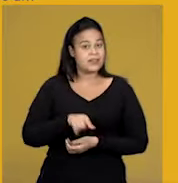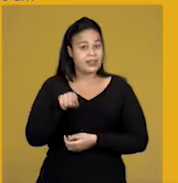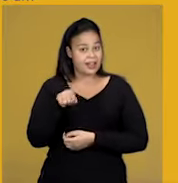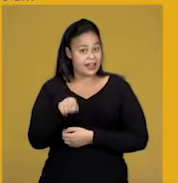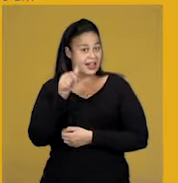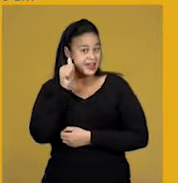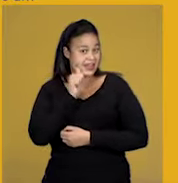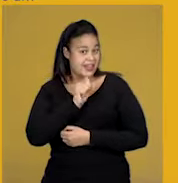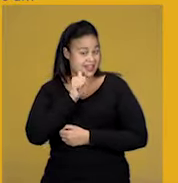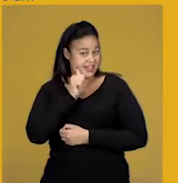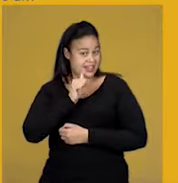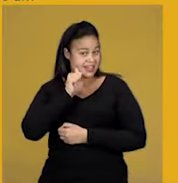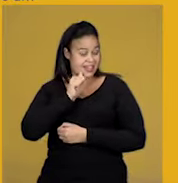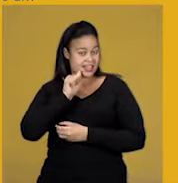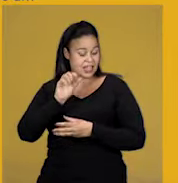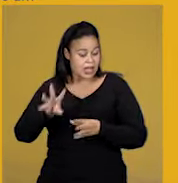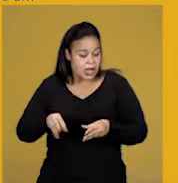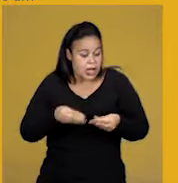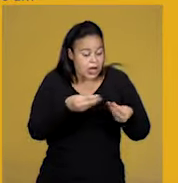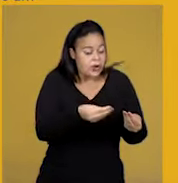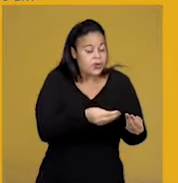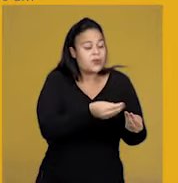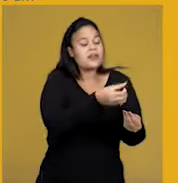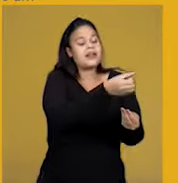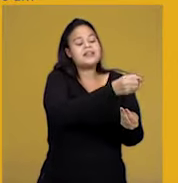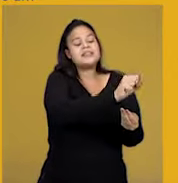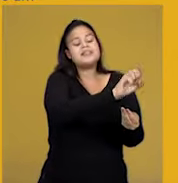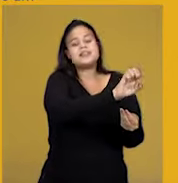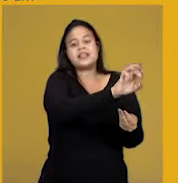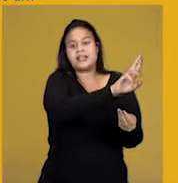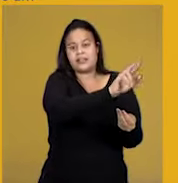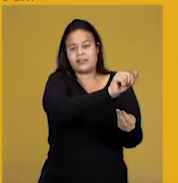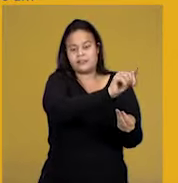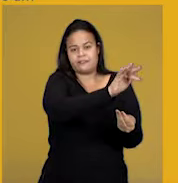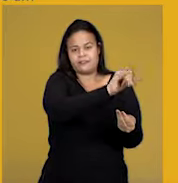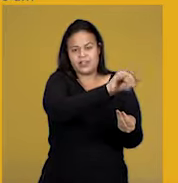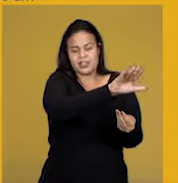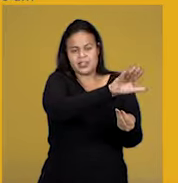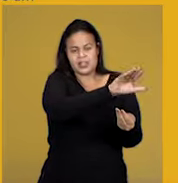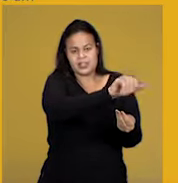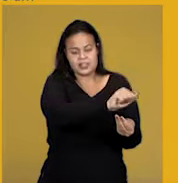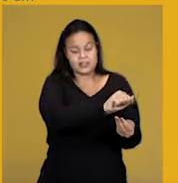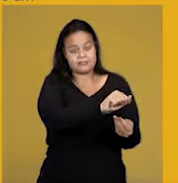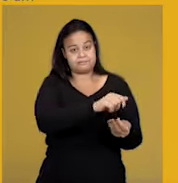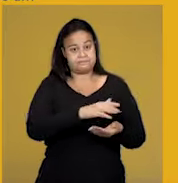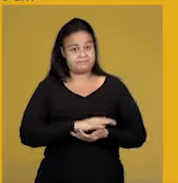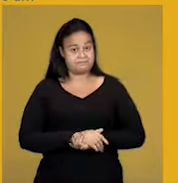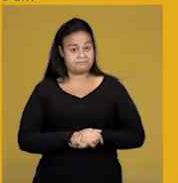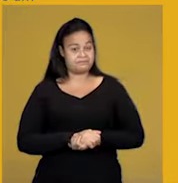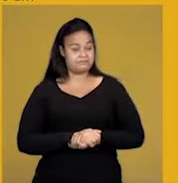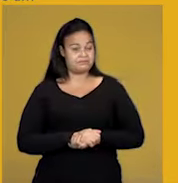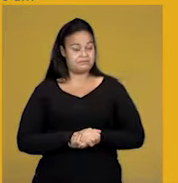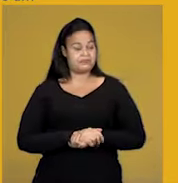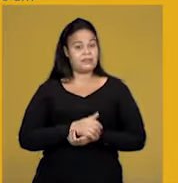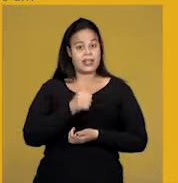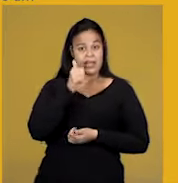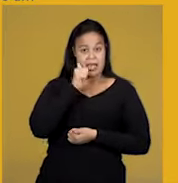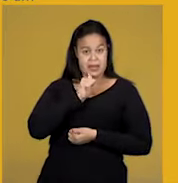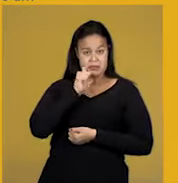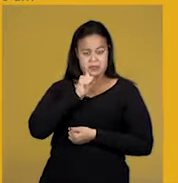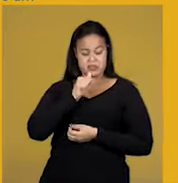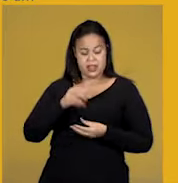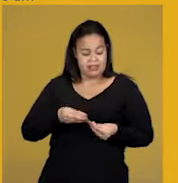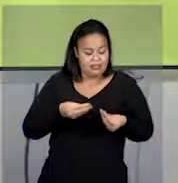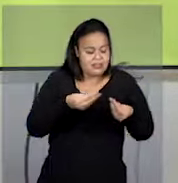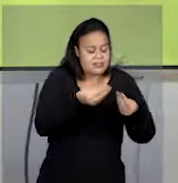livro da Serafina. Aniversário, ela deu a Julinha o livro. E ela está dizendo que ela deu um livro, caderno, mas que não